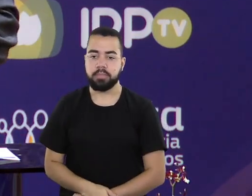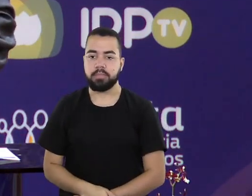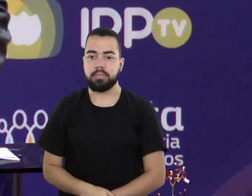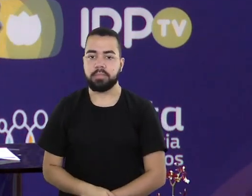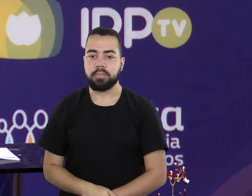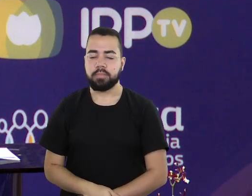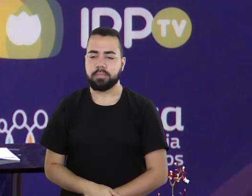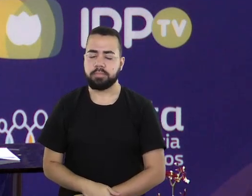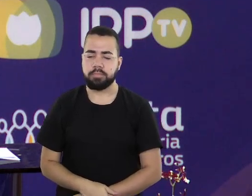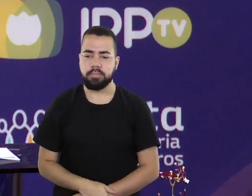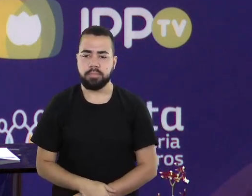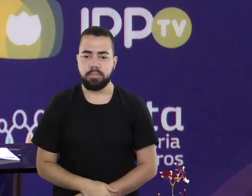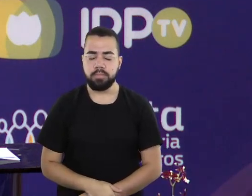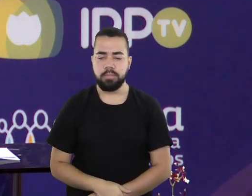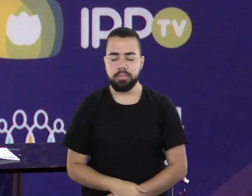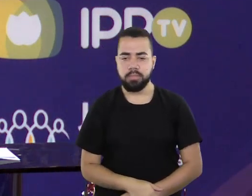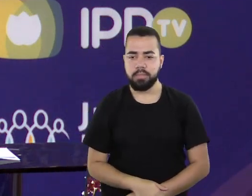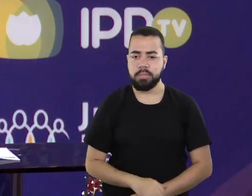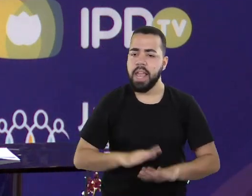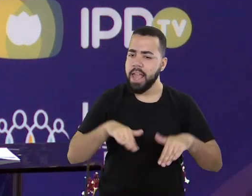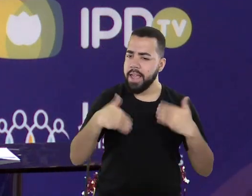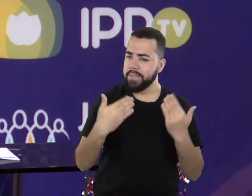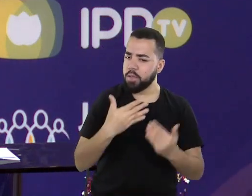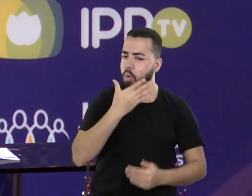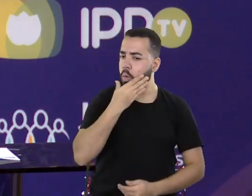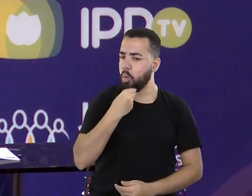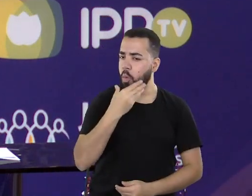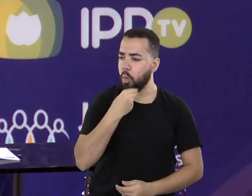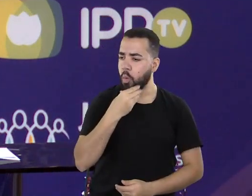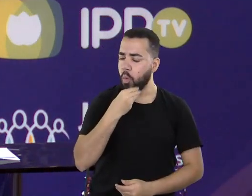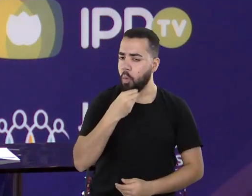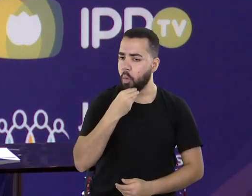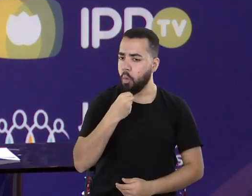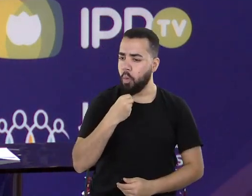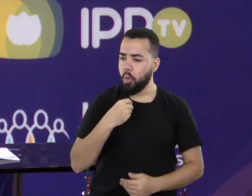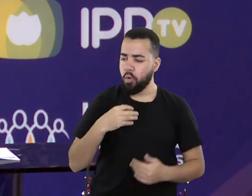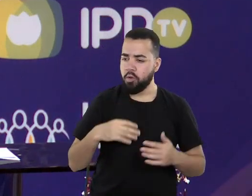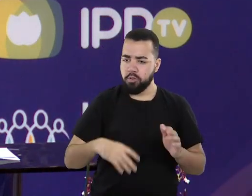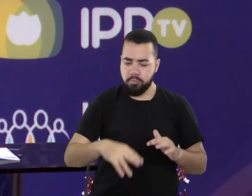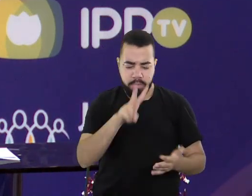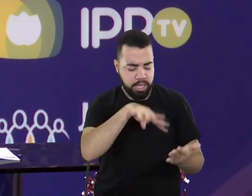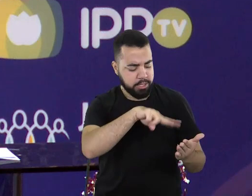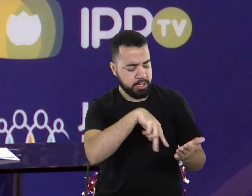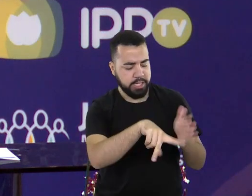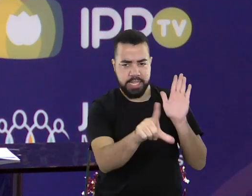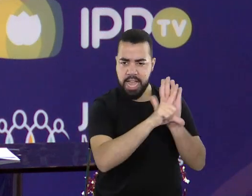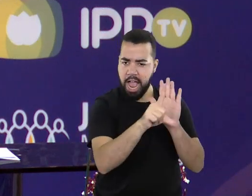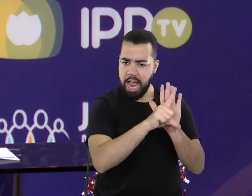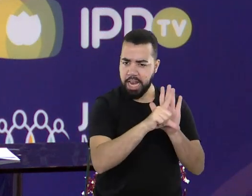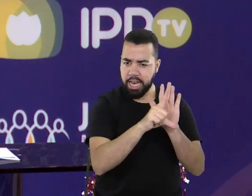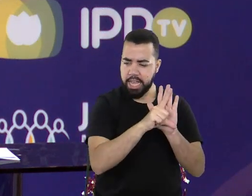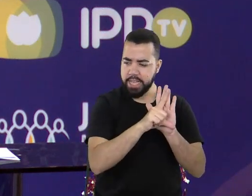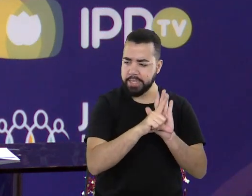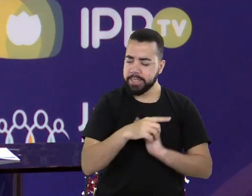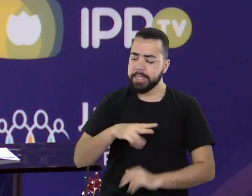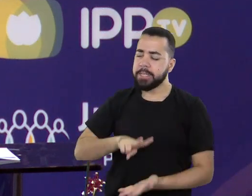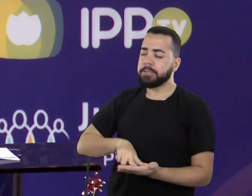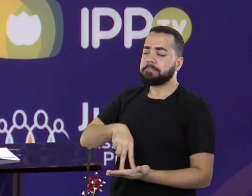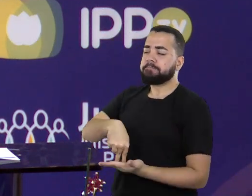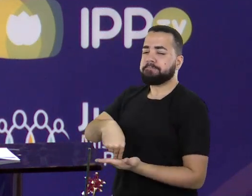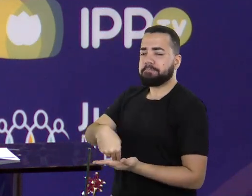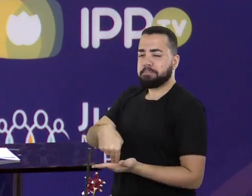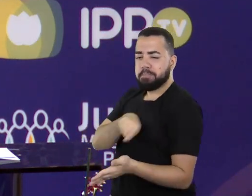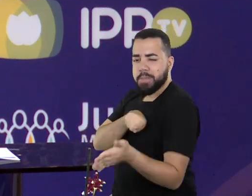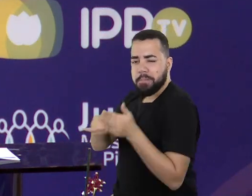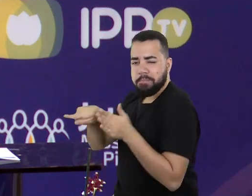Eis que certo homem, intérprete da lei, se levantou com o intuito de pôr Jesus à prova e disse-lhe: